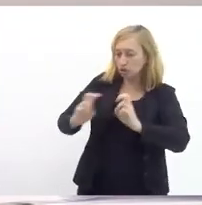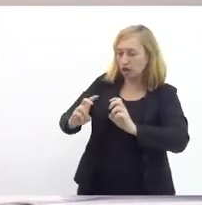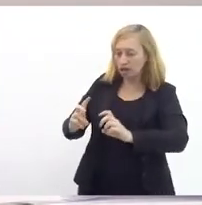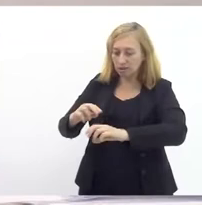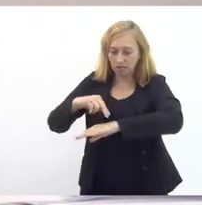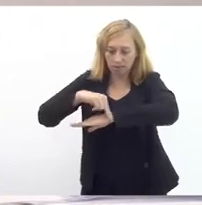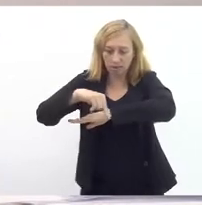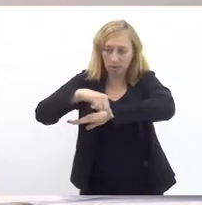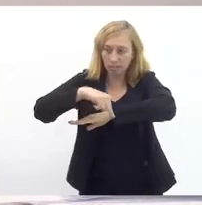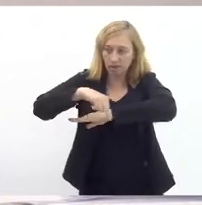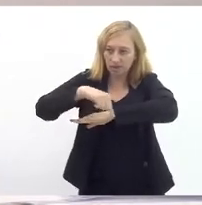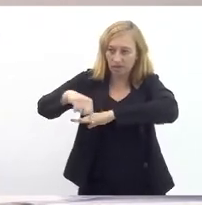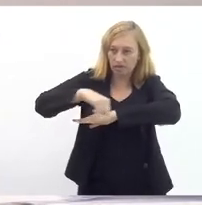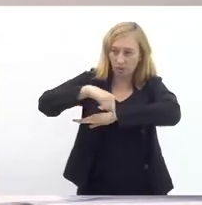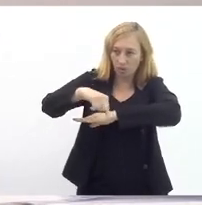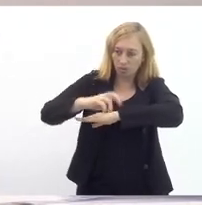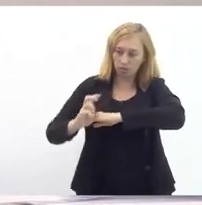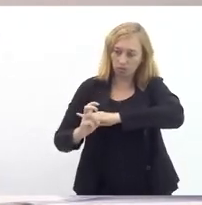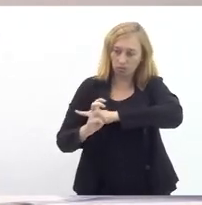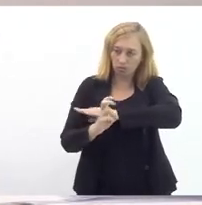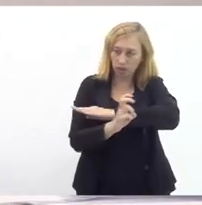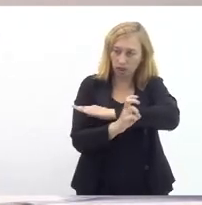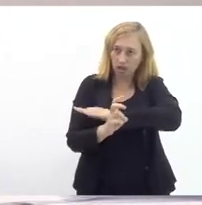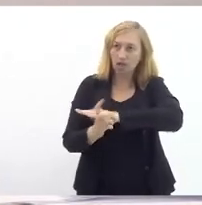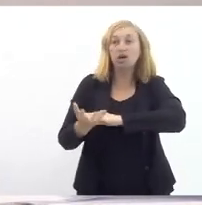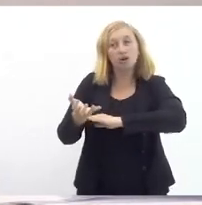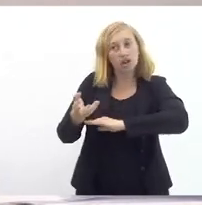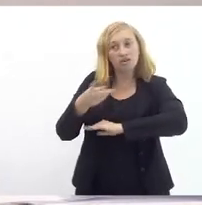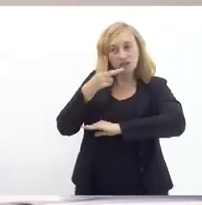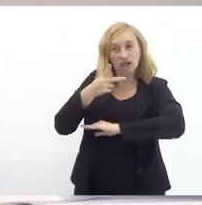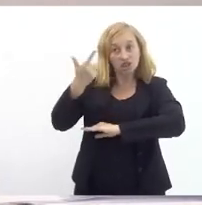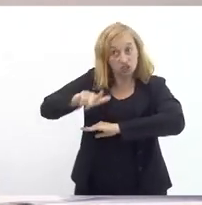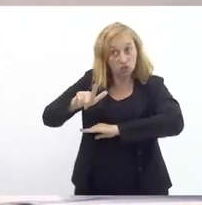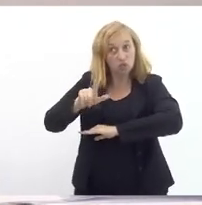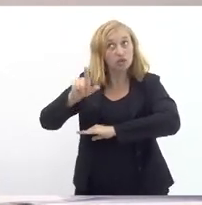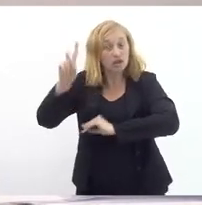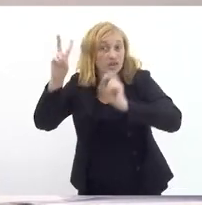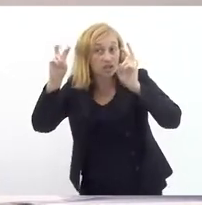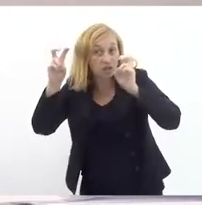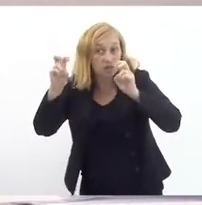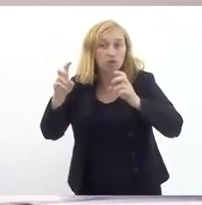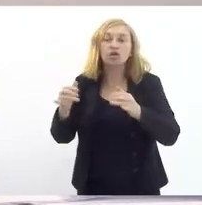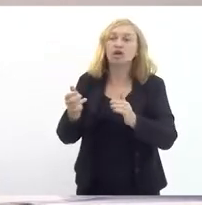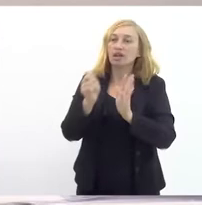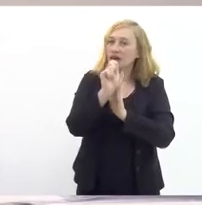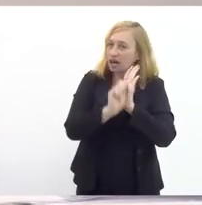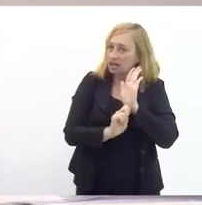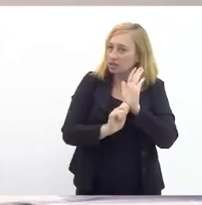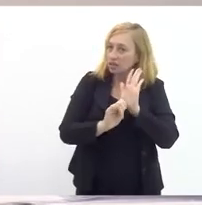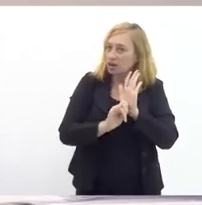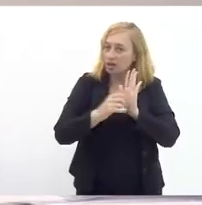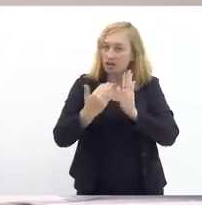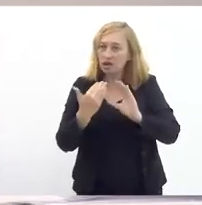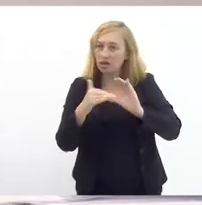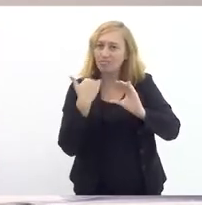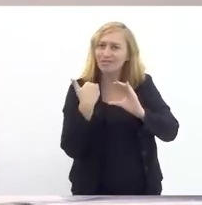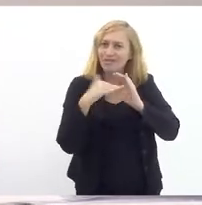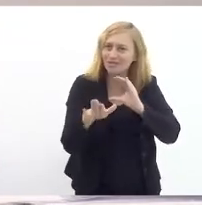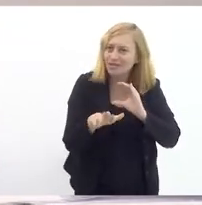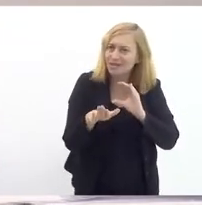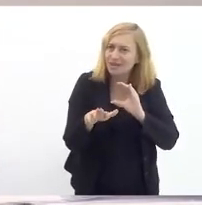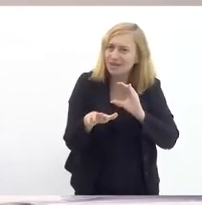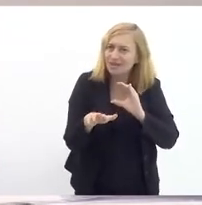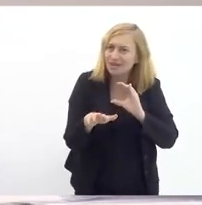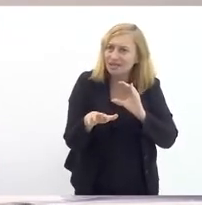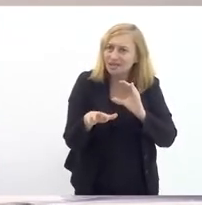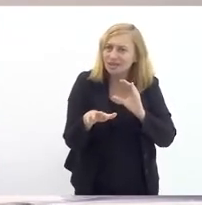plataforma. Então, queria que ficasse bem claro, que depois eu vou entrar nesse assunto novamente, que quando manda o relatório, deputado Rejane, manda o relatório,